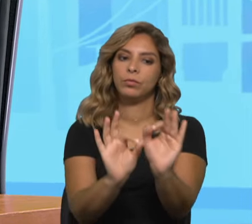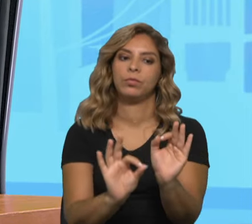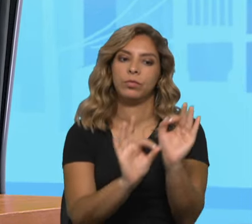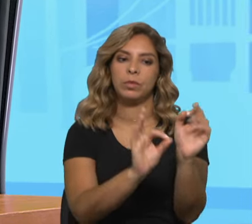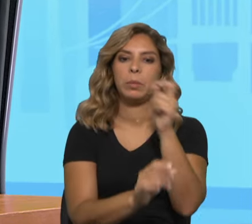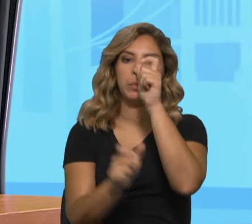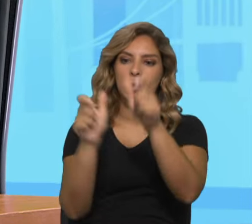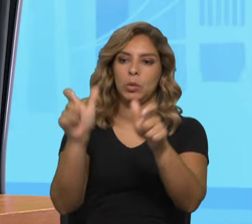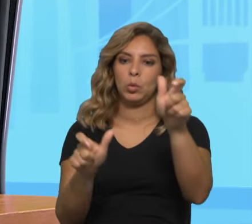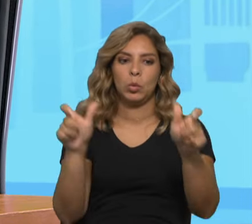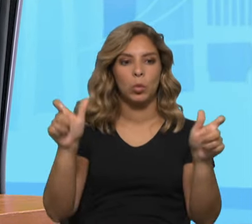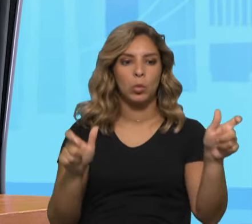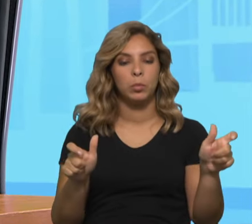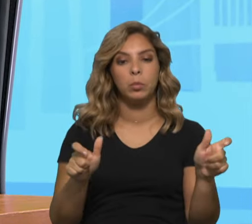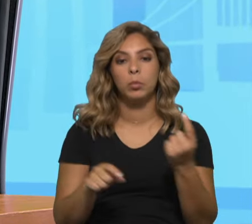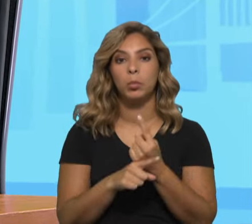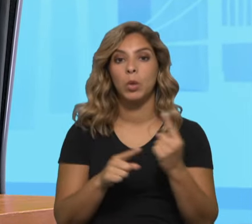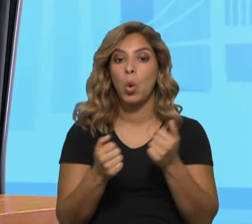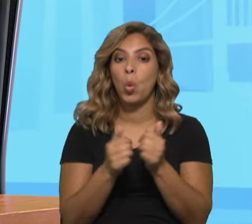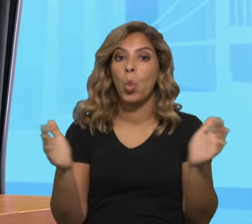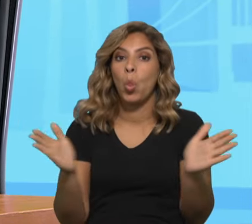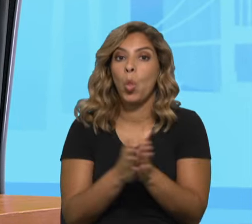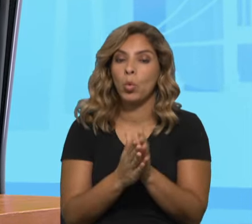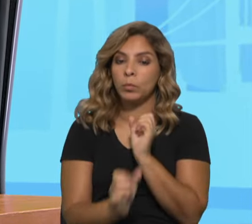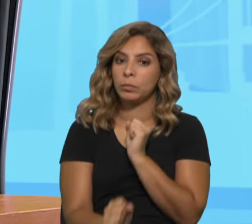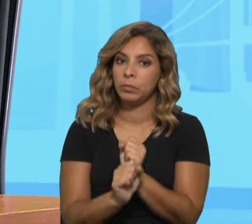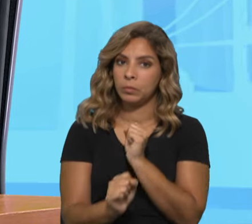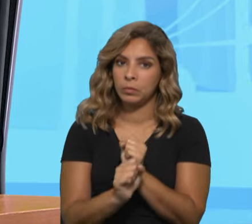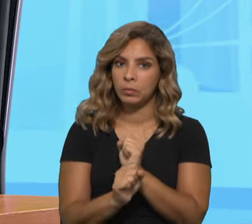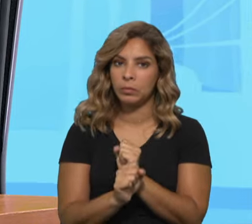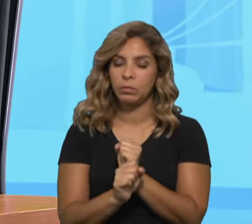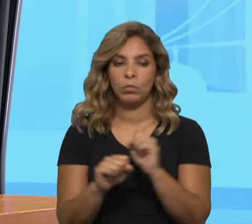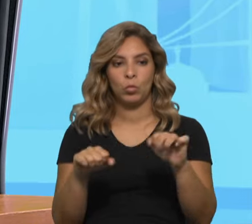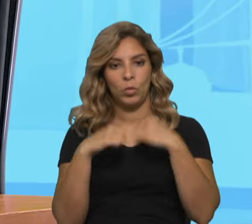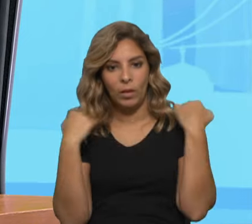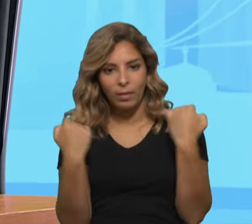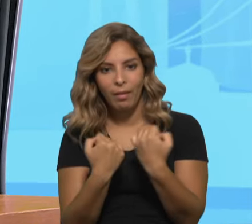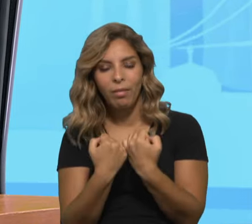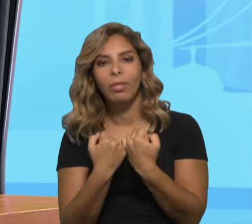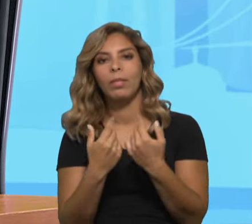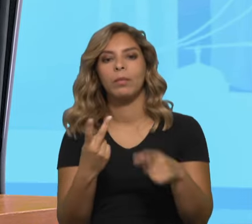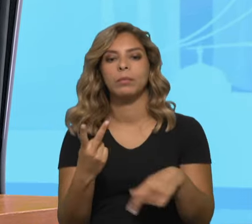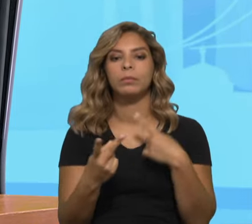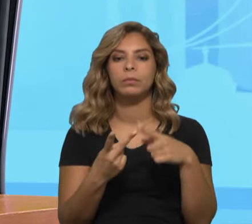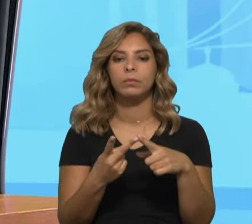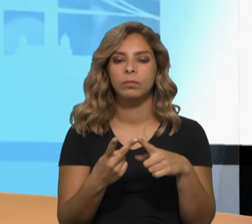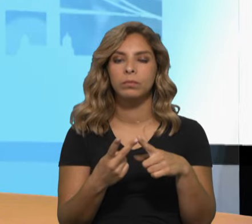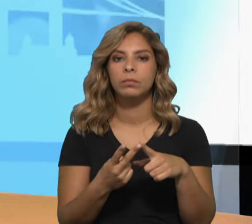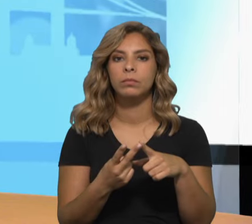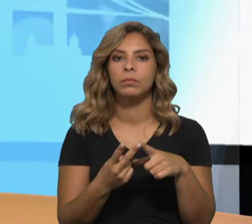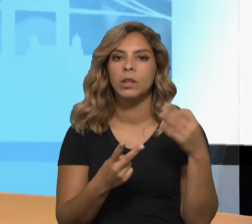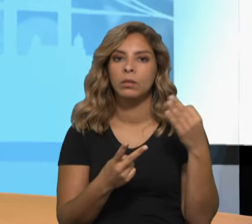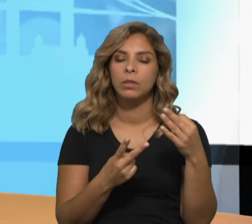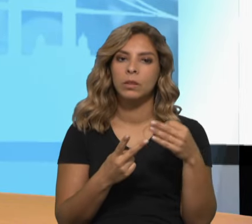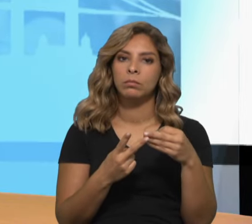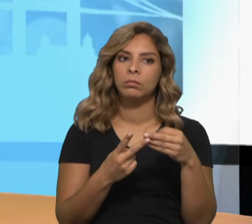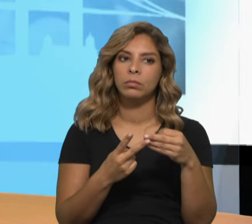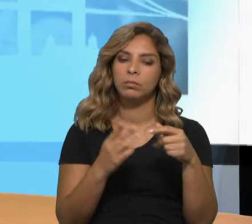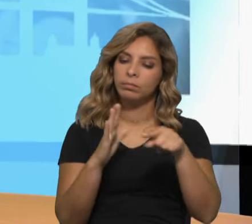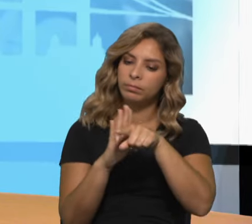todos trabalhamos para que esta sociedade se funde sobre princípios